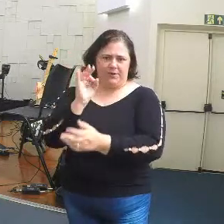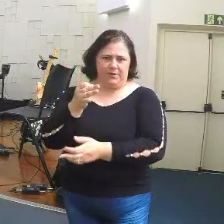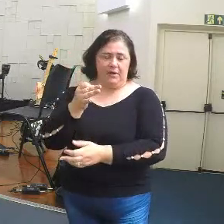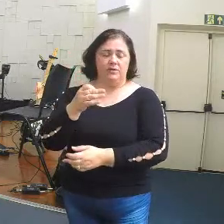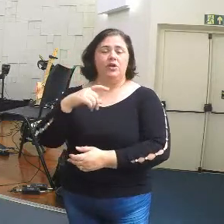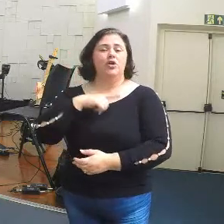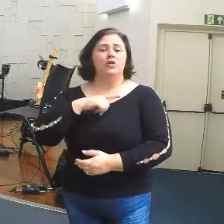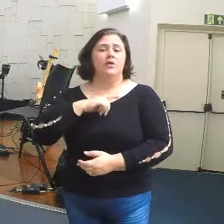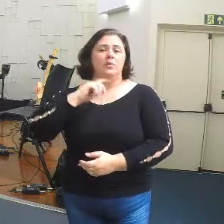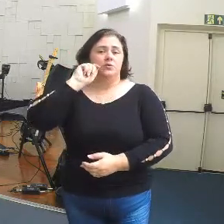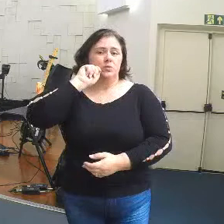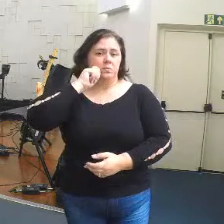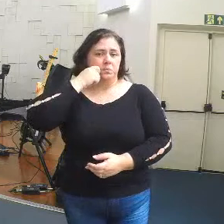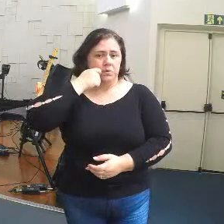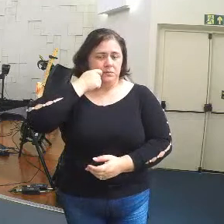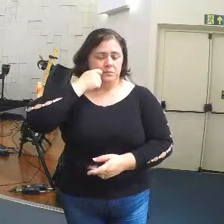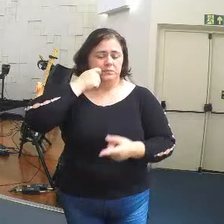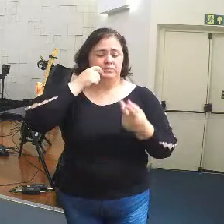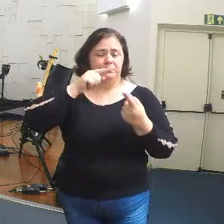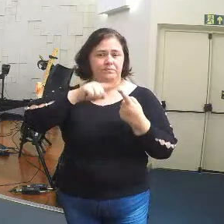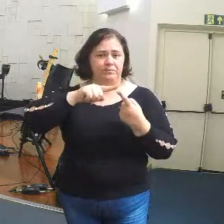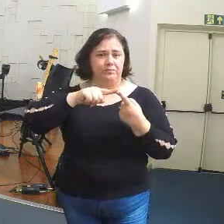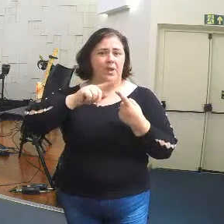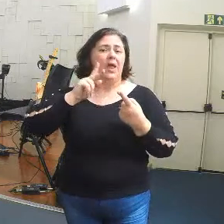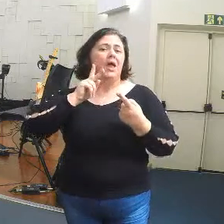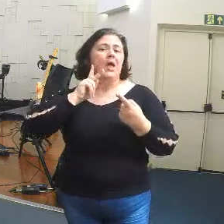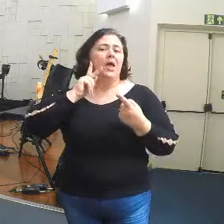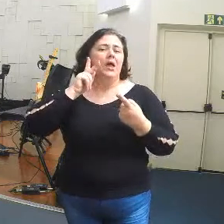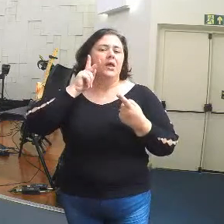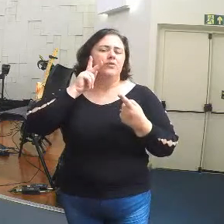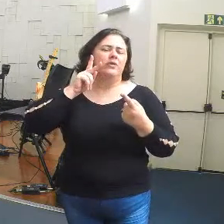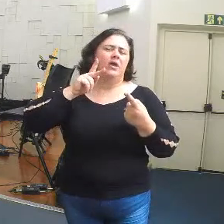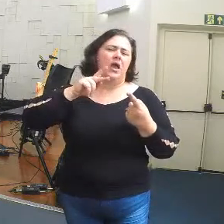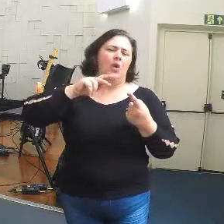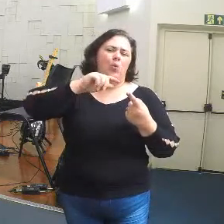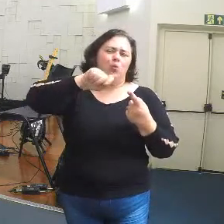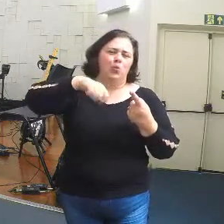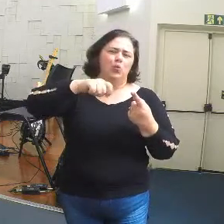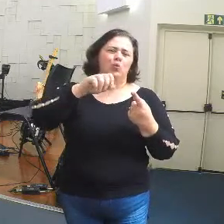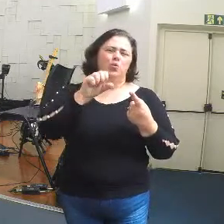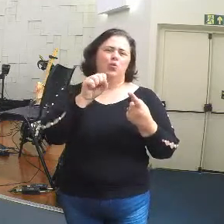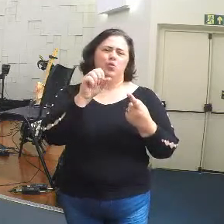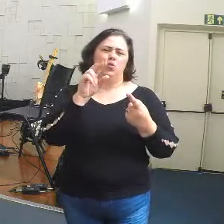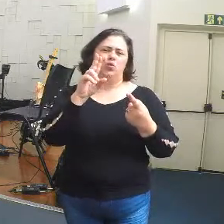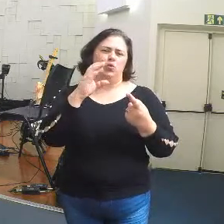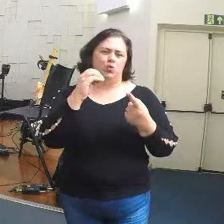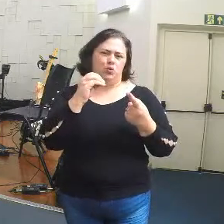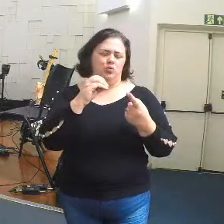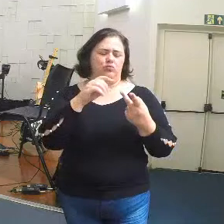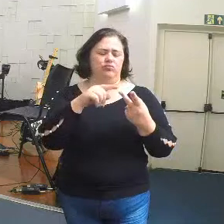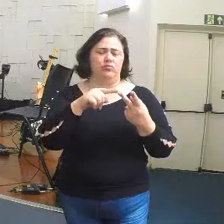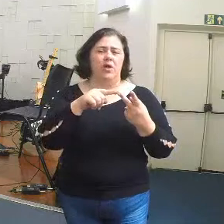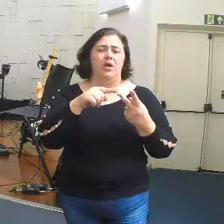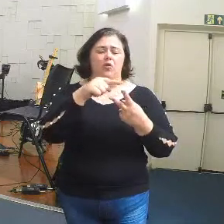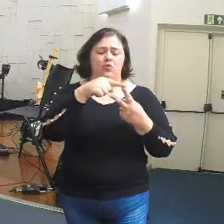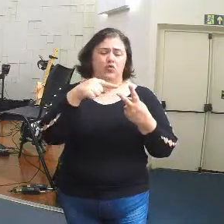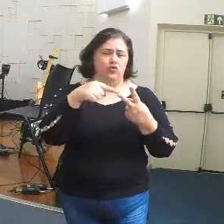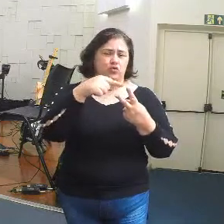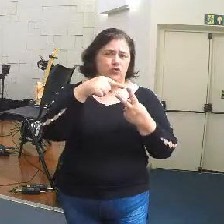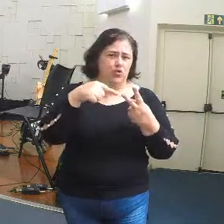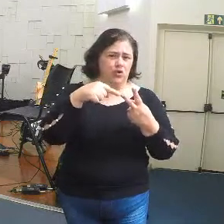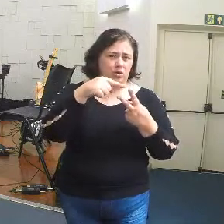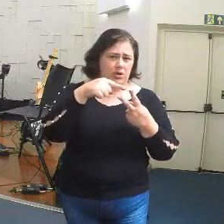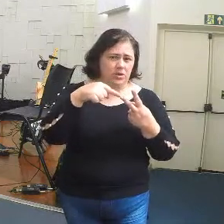cálice, o resumo da mensagem cristã. E João está usando aqui essa expressão, esta é a